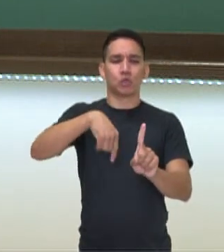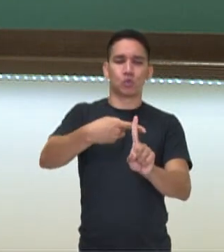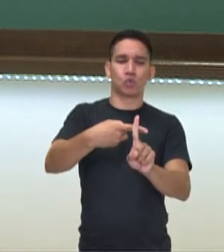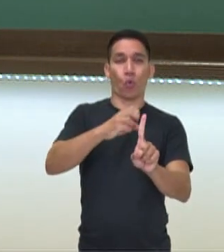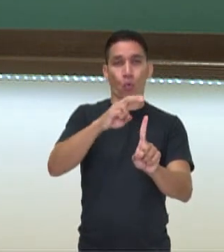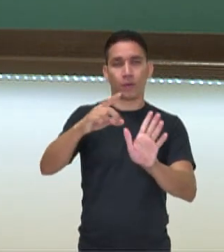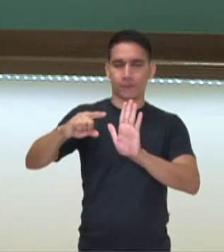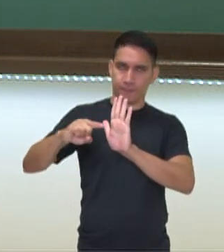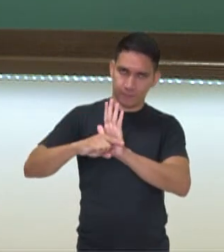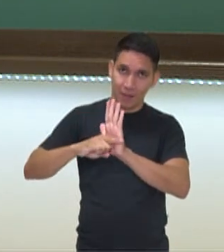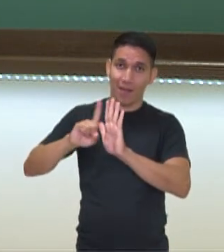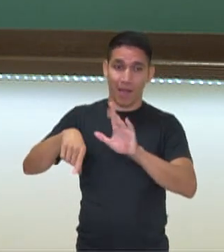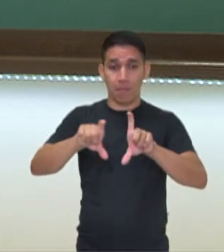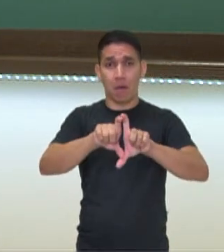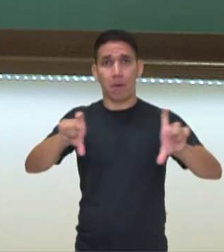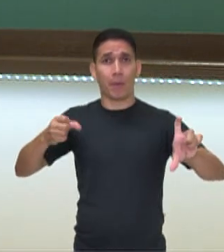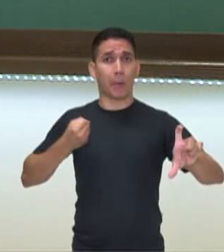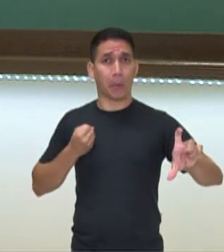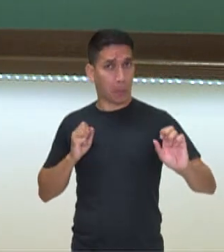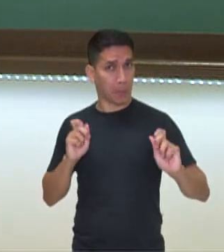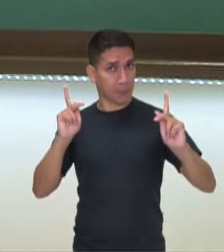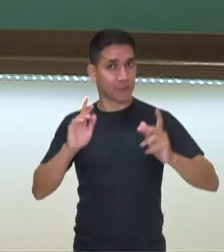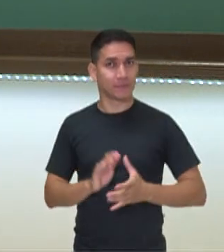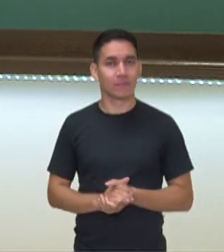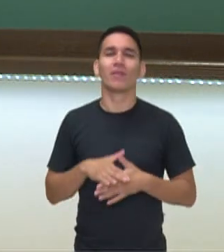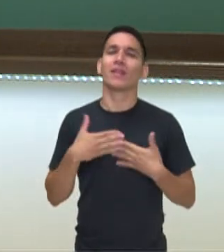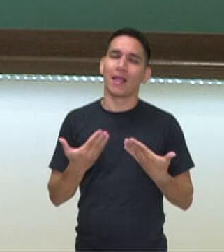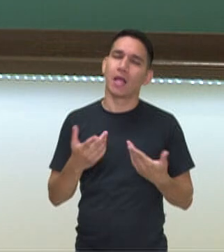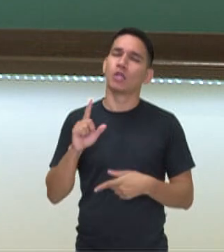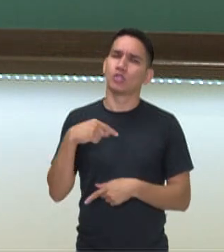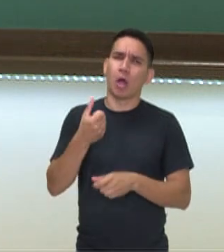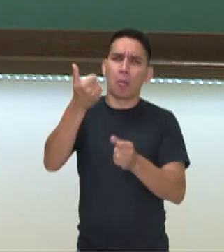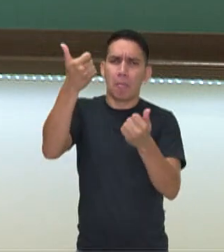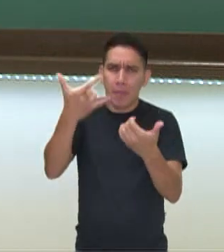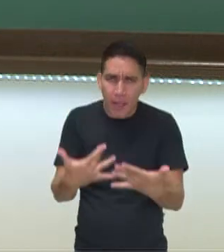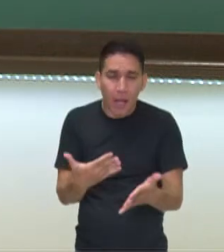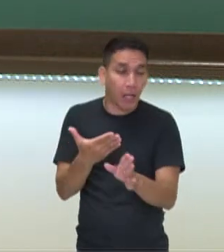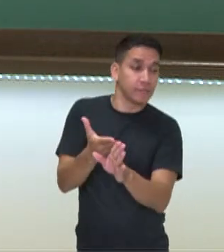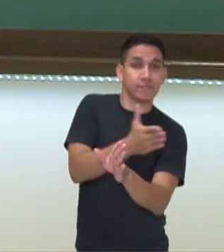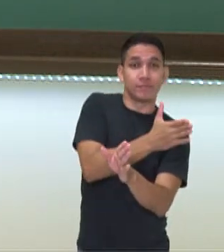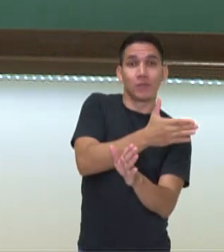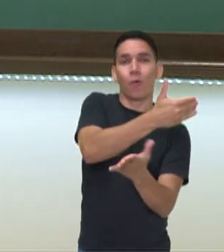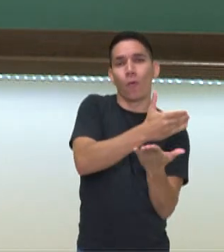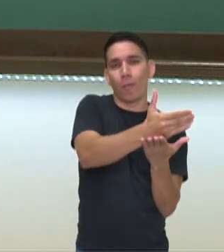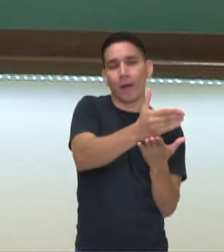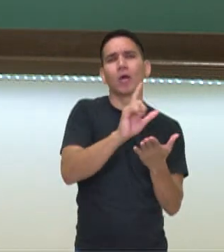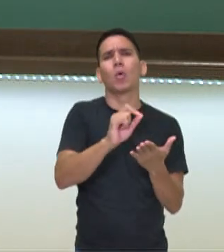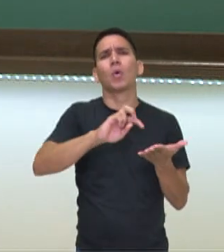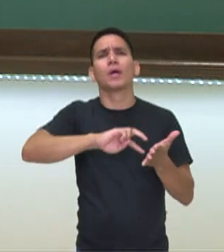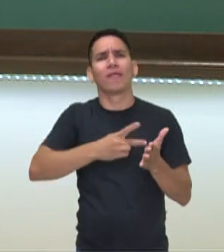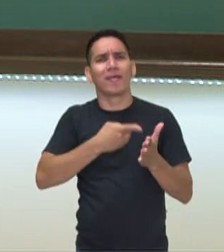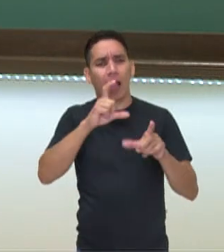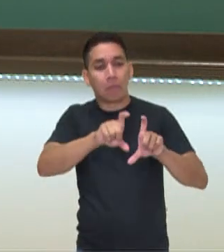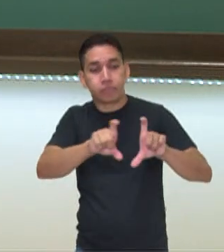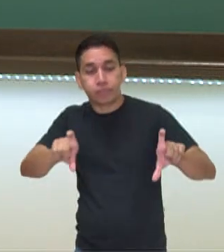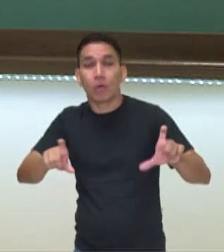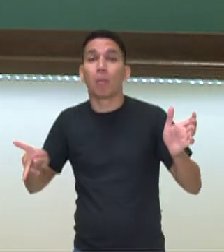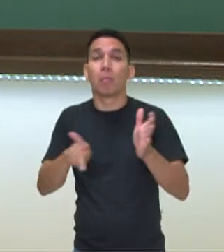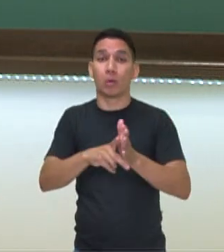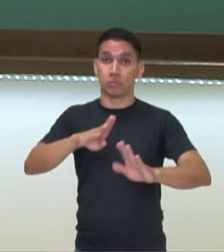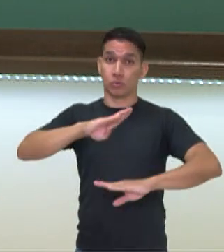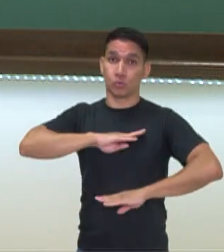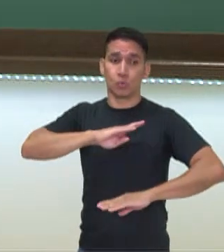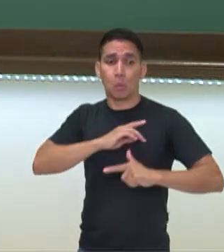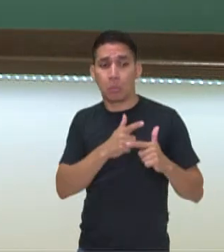uma expressão numérica, certo? Então, é o que a gente falou lá no comecinho, expressão numérica é o quê? A tradução de uma situação, problema,